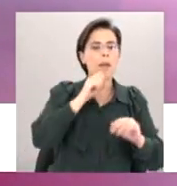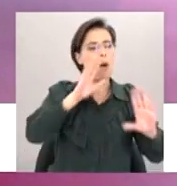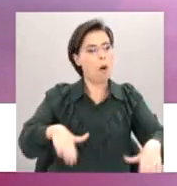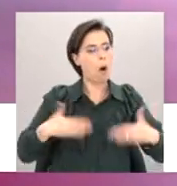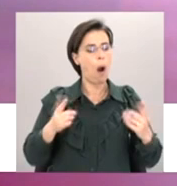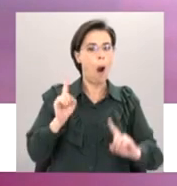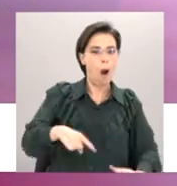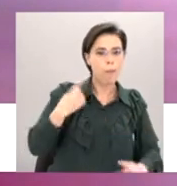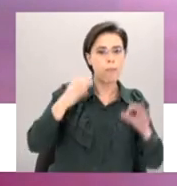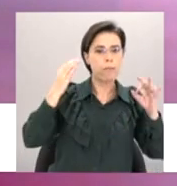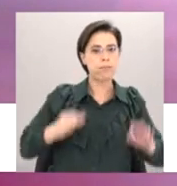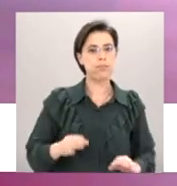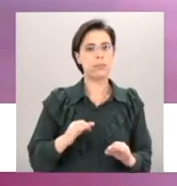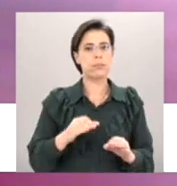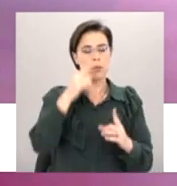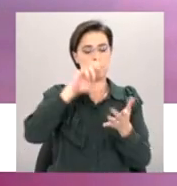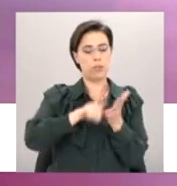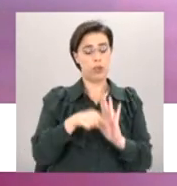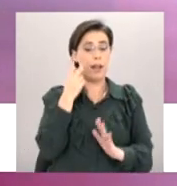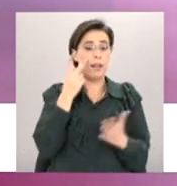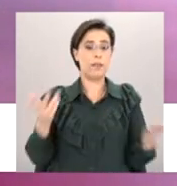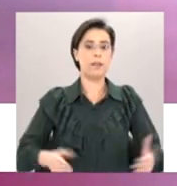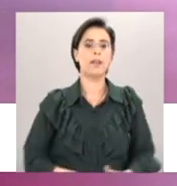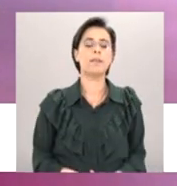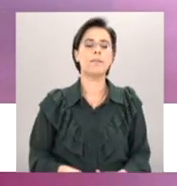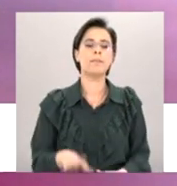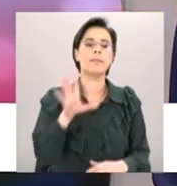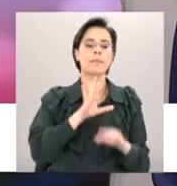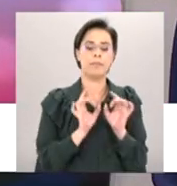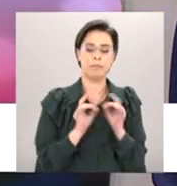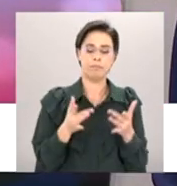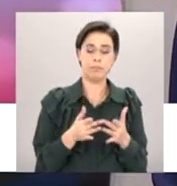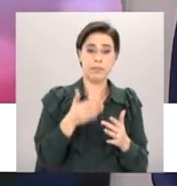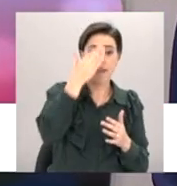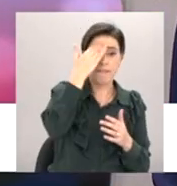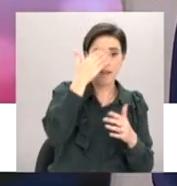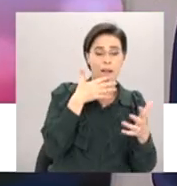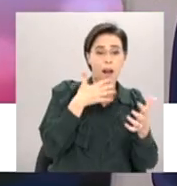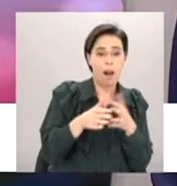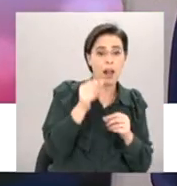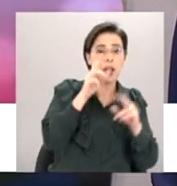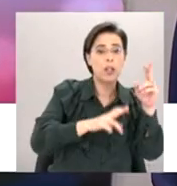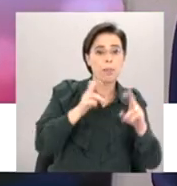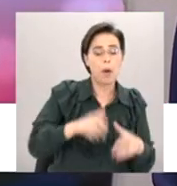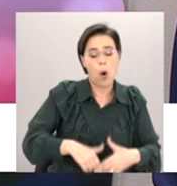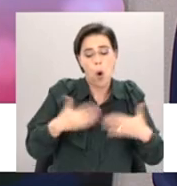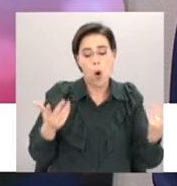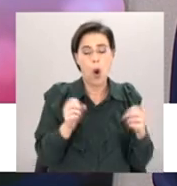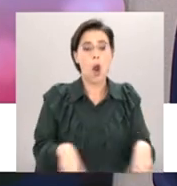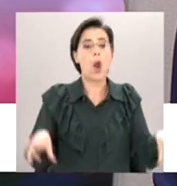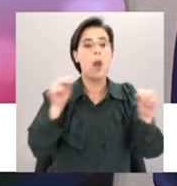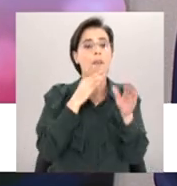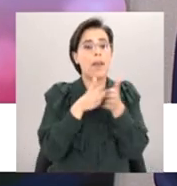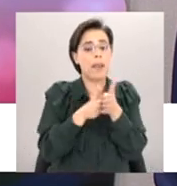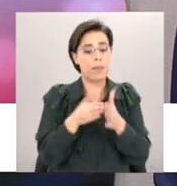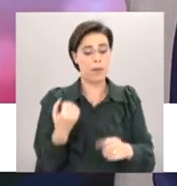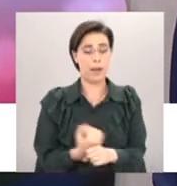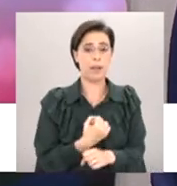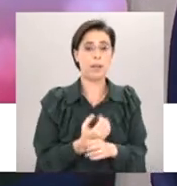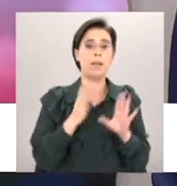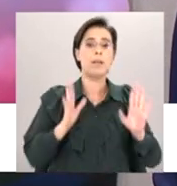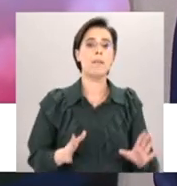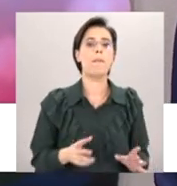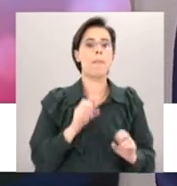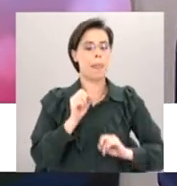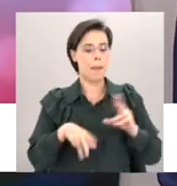possível concretizar os seus projectos de vida sabe que formas digitais especulação Financeira ou formas novas exploração laboral tem que